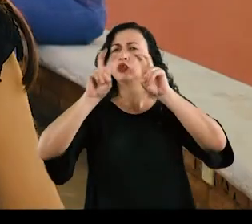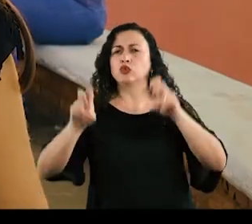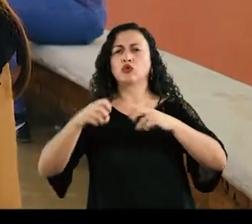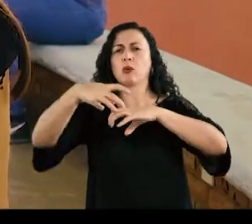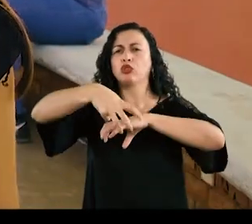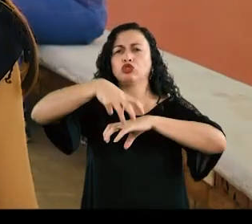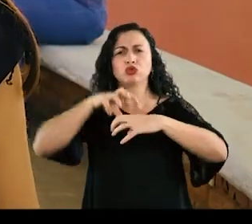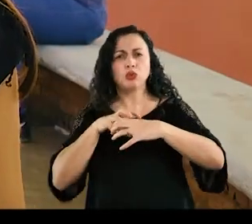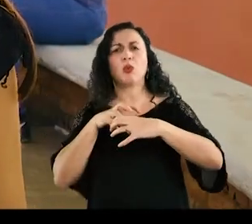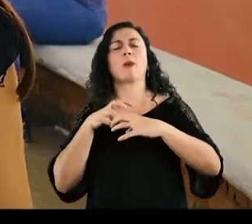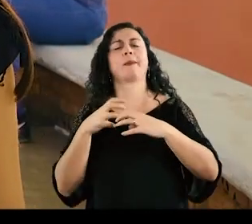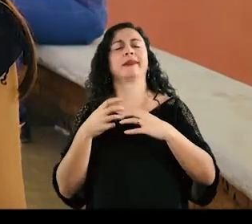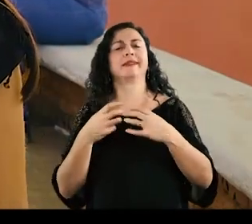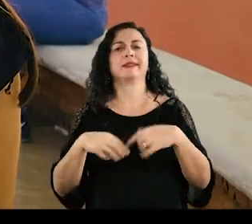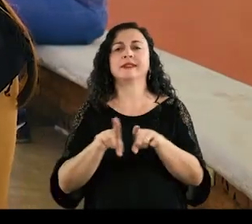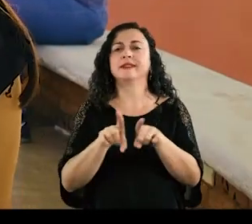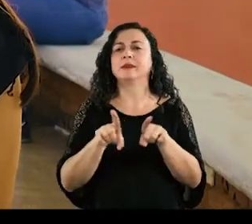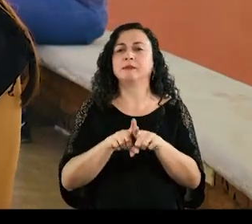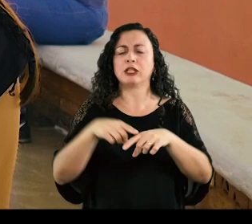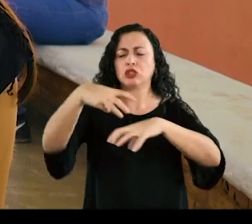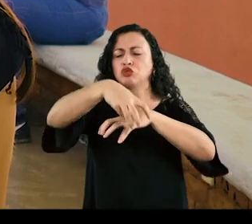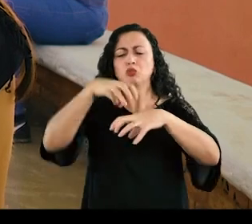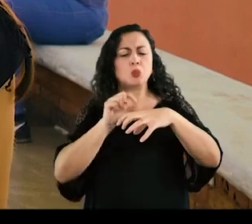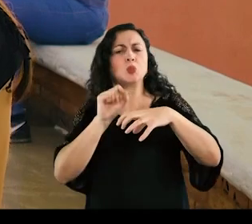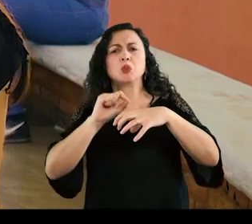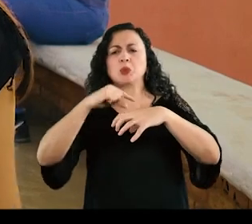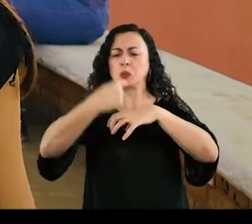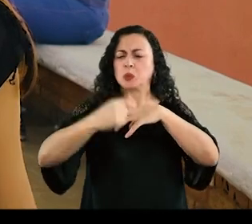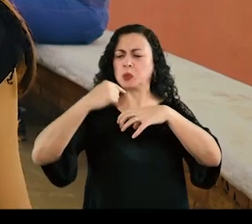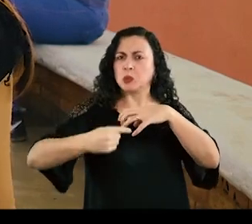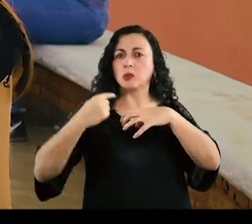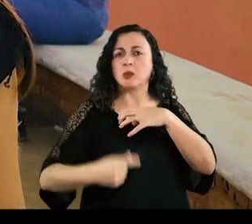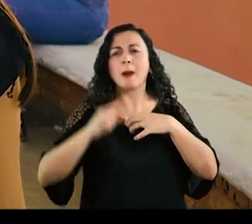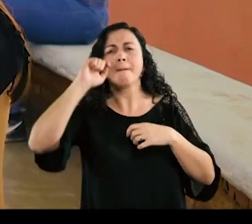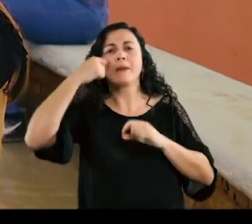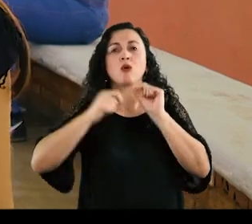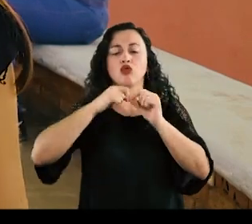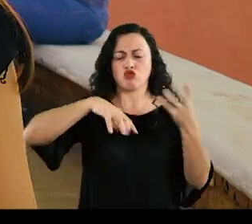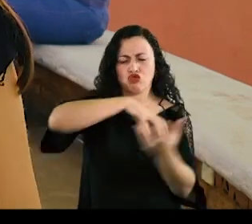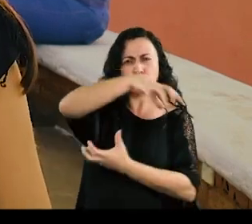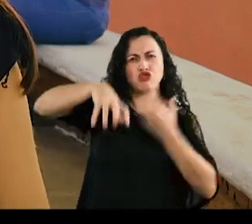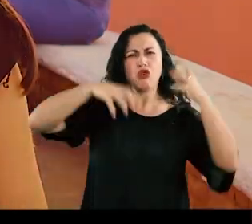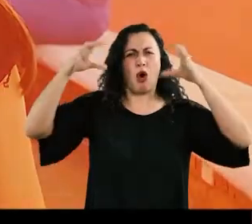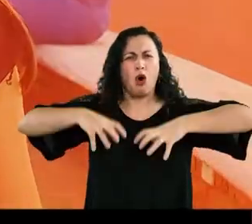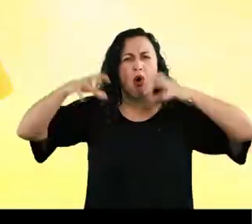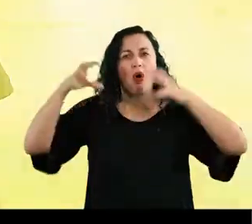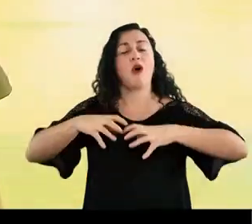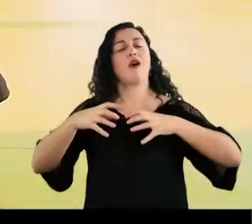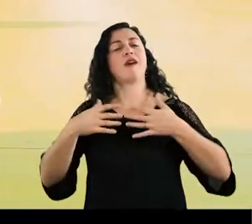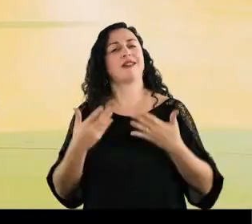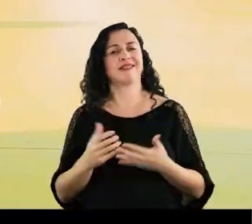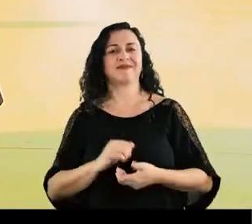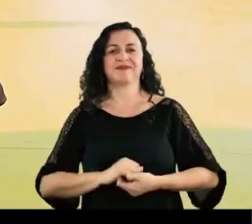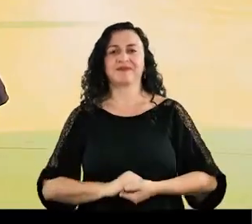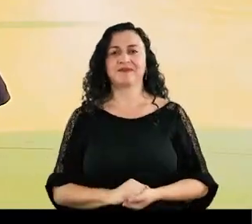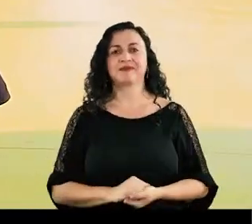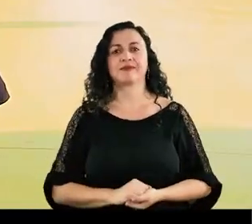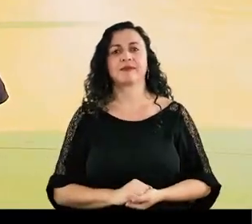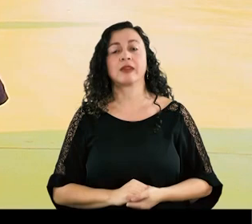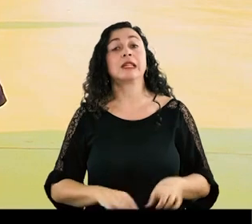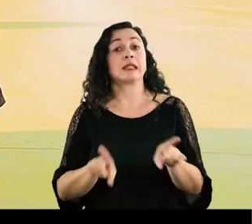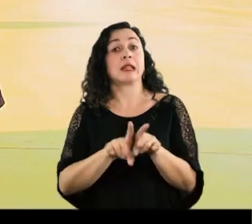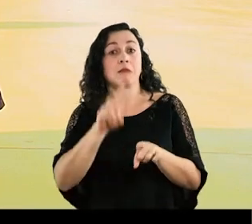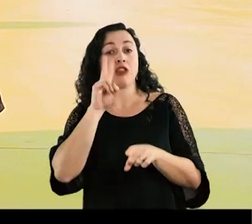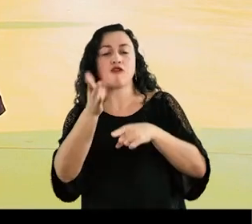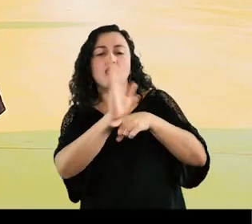Júpiter, que são as listras pretas dele, que são tempestades, essas coisas. Antes da UMA eu só vi um vídeo